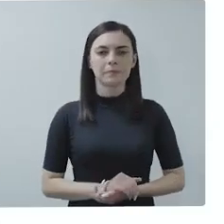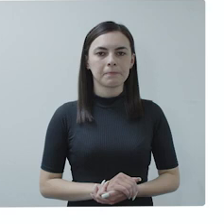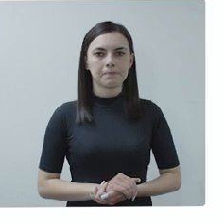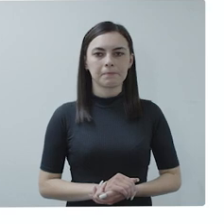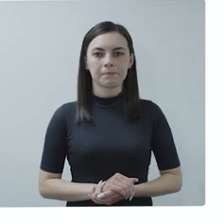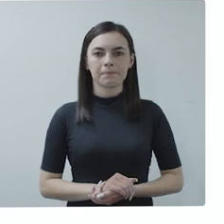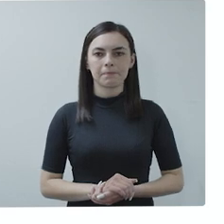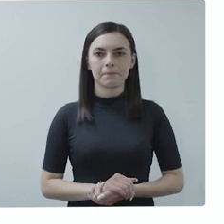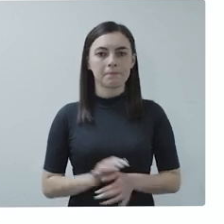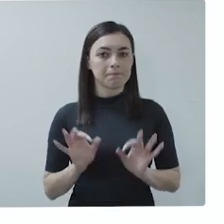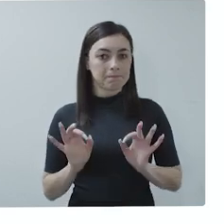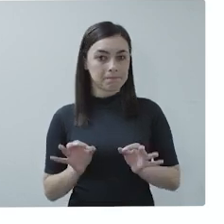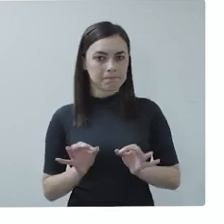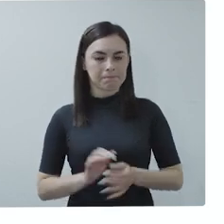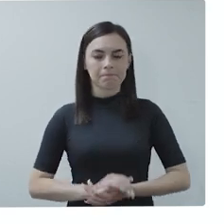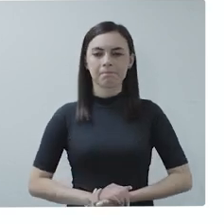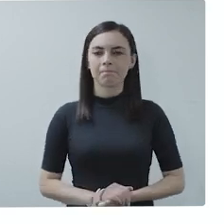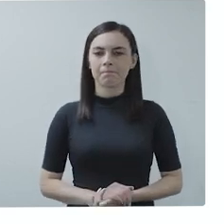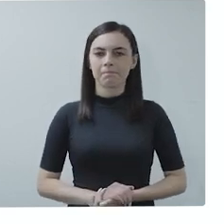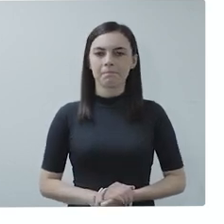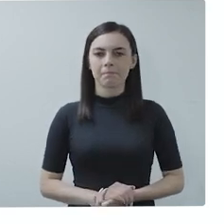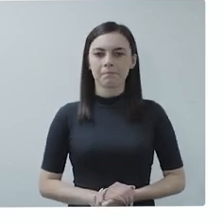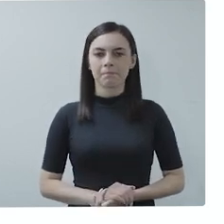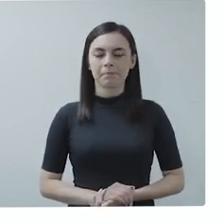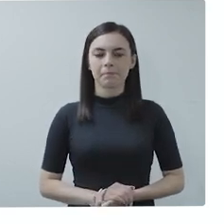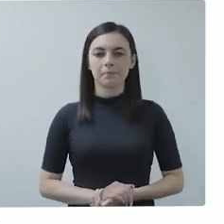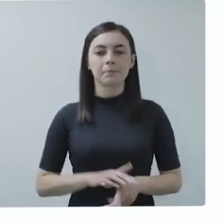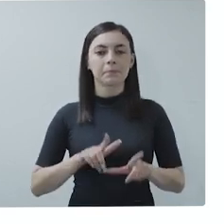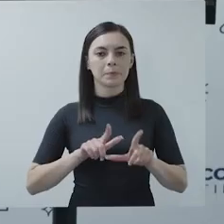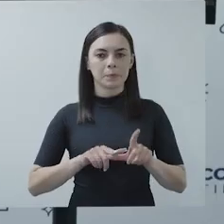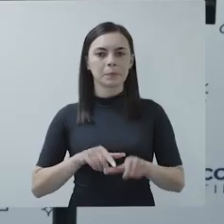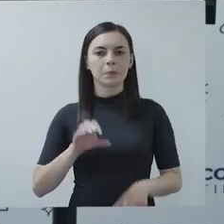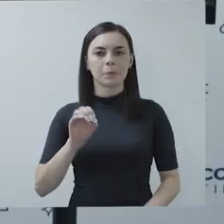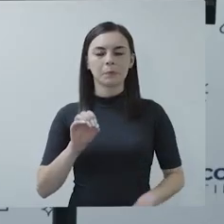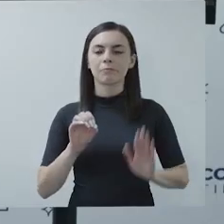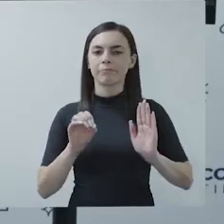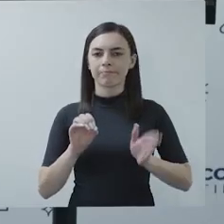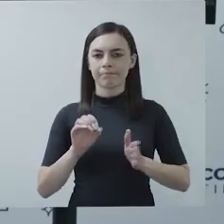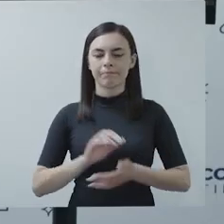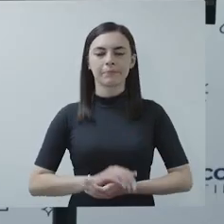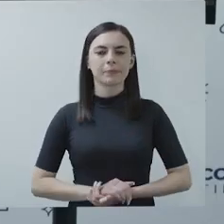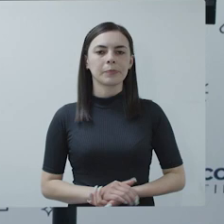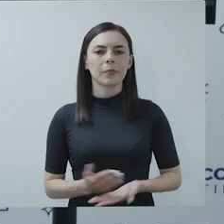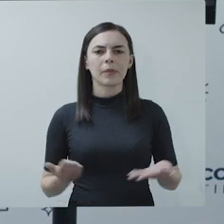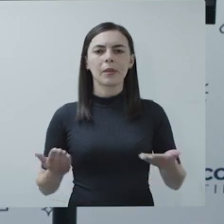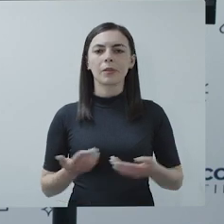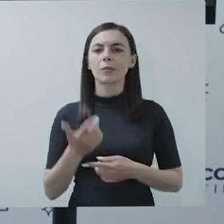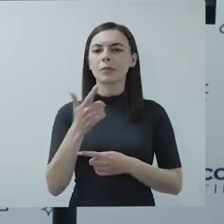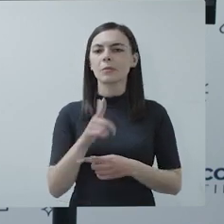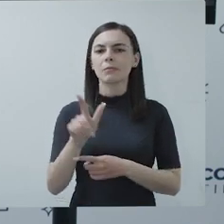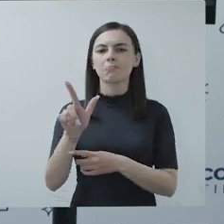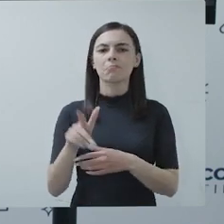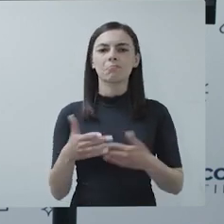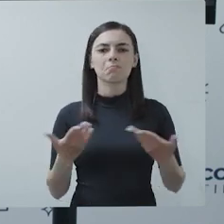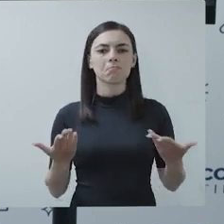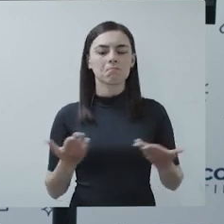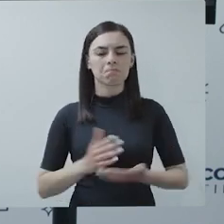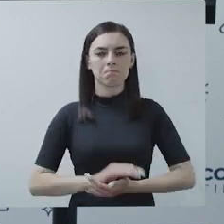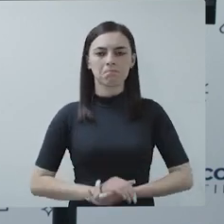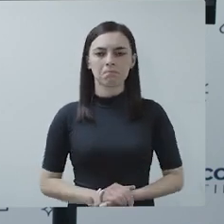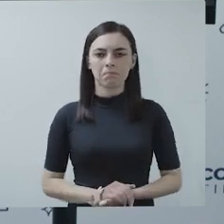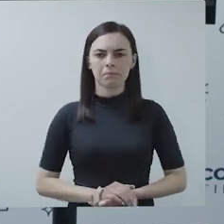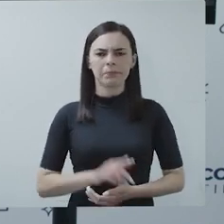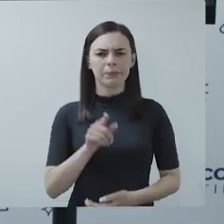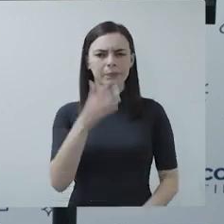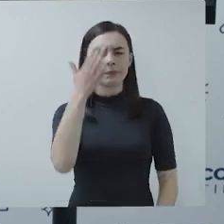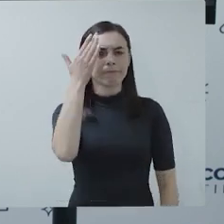voltinha. Certo? Então, fizemos a letra O. Qual que vai ser a nossa próxima letra? Vocês